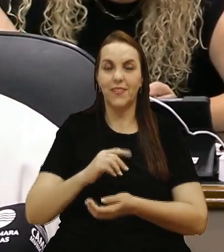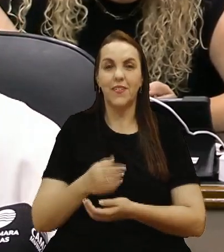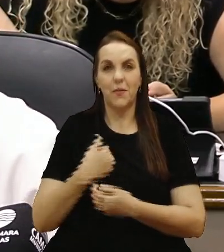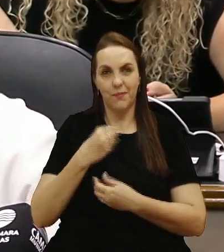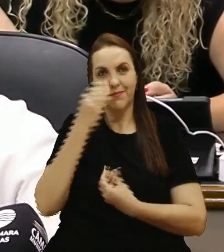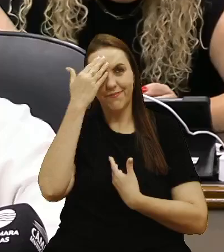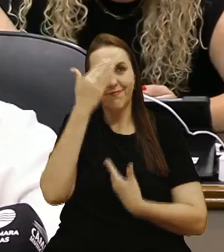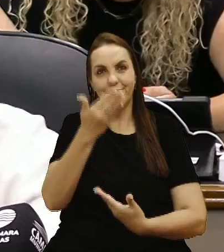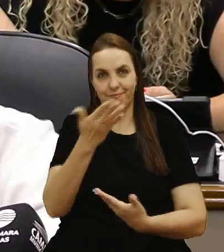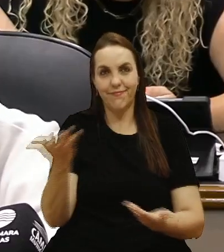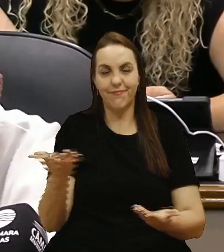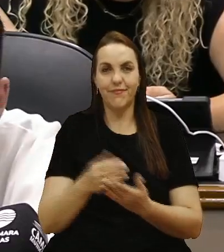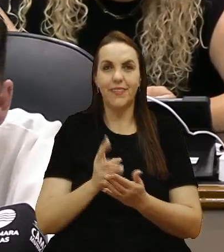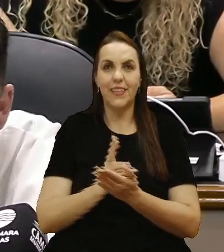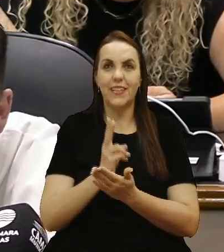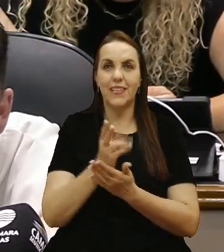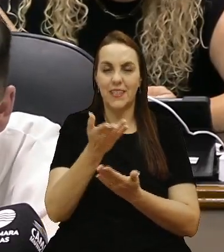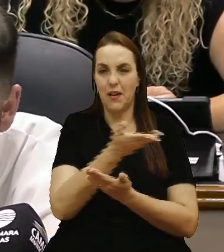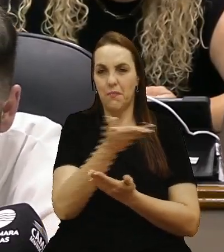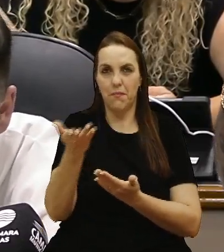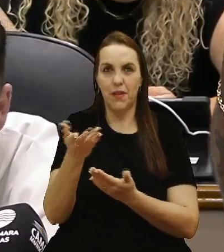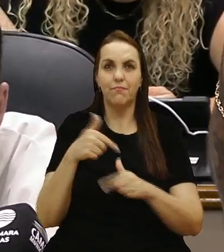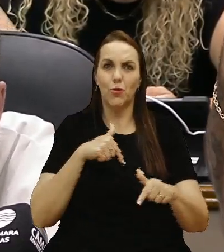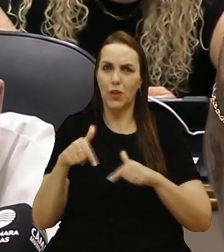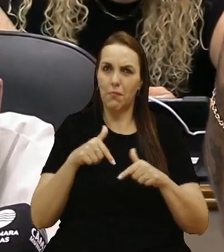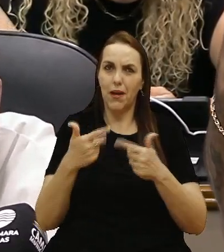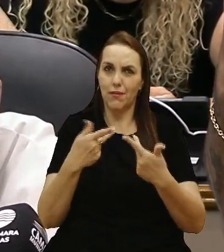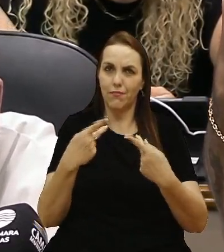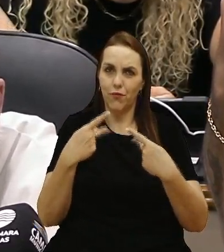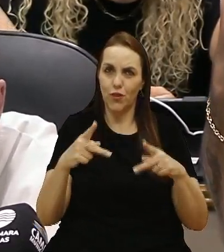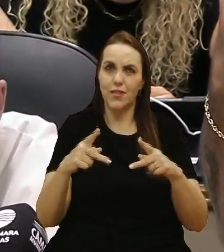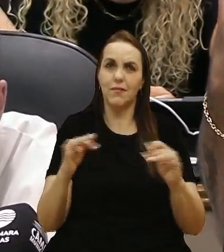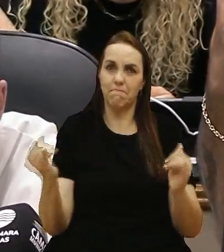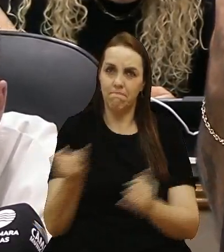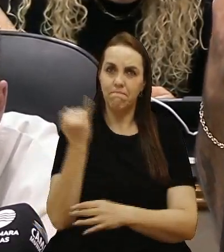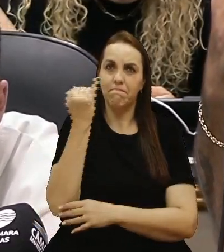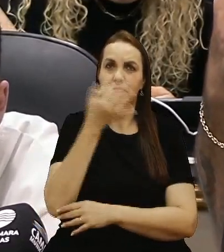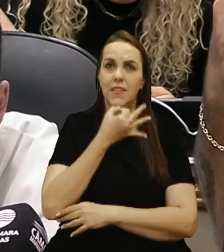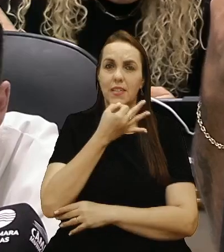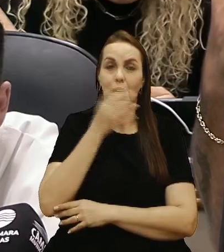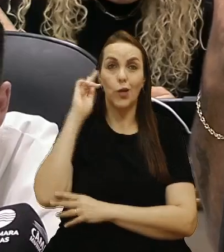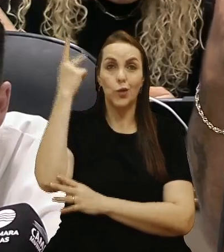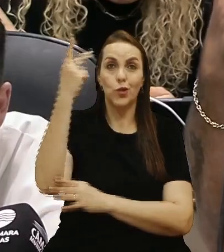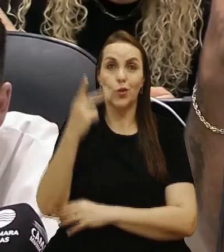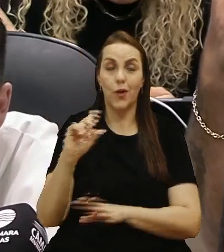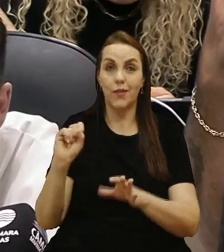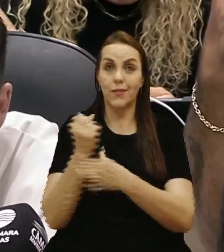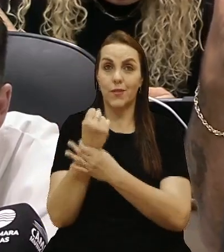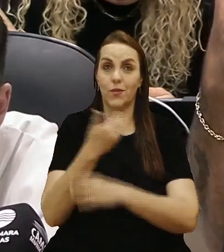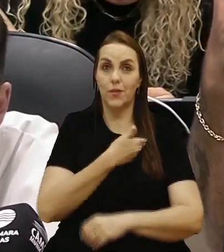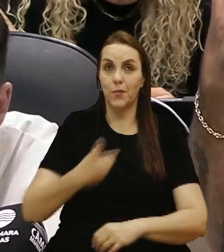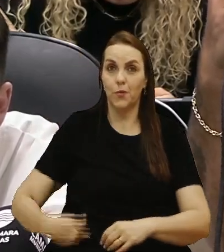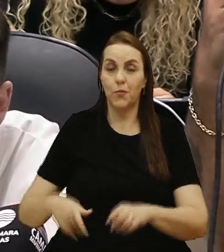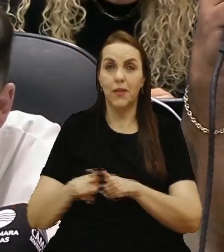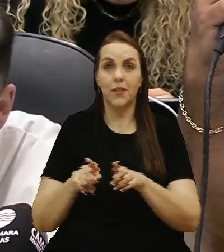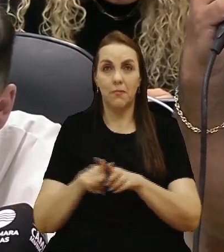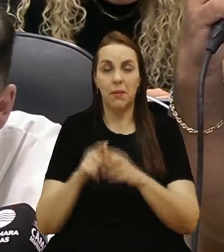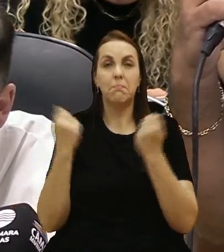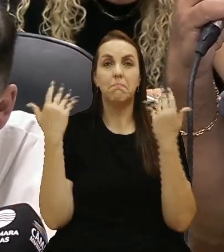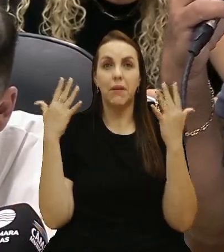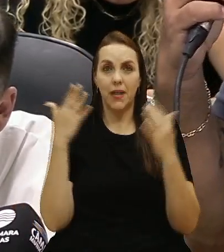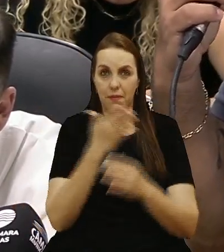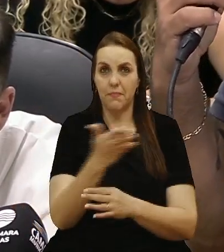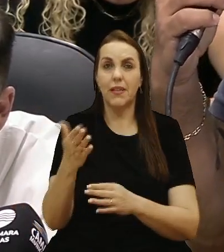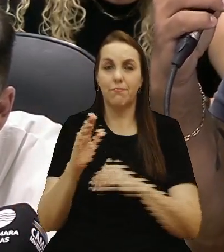obrigado sempre pelos préstimos de vocês à nossa cidade de Caxias do Sul e pela tua história junto à Segurança Pública também, Armando. Né, tá de parabéns aí pelo serviço